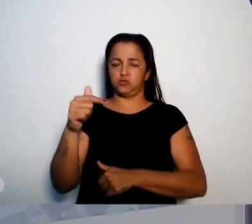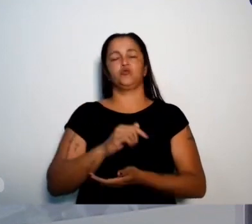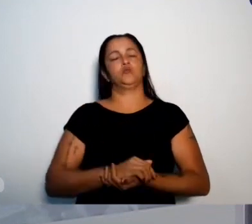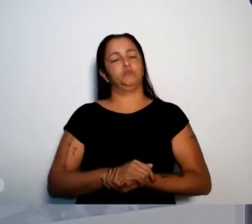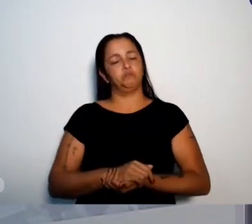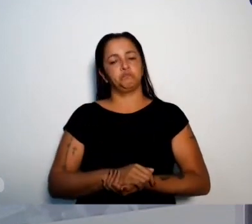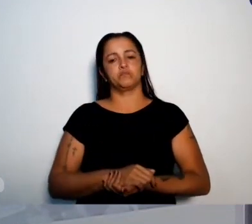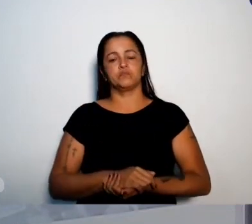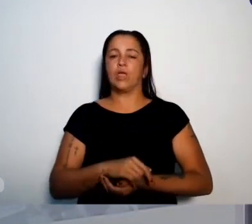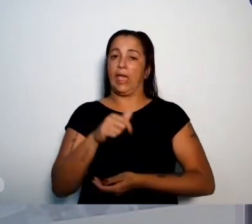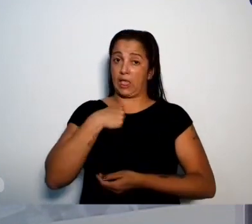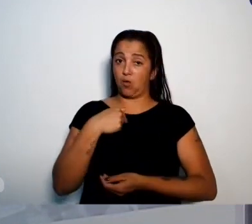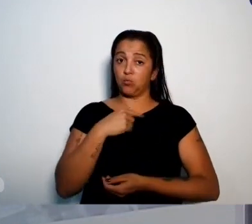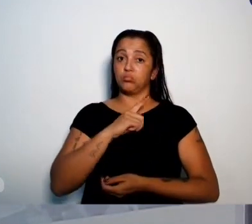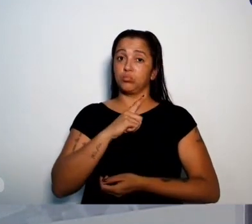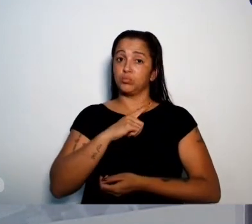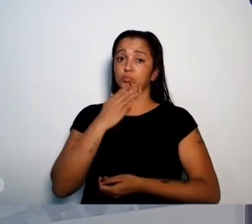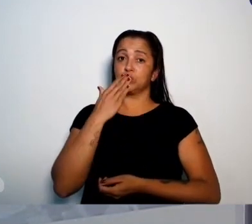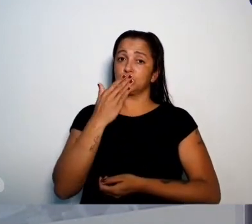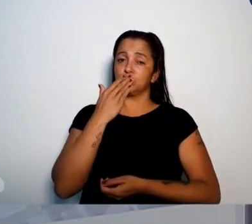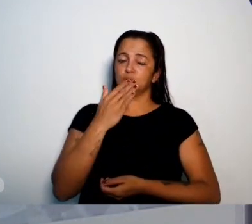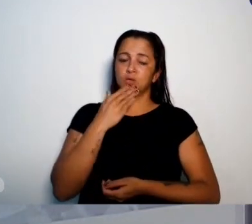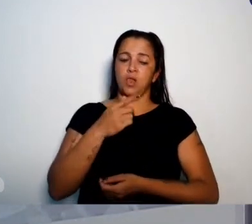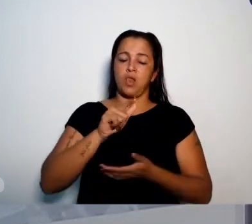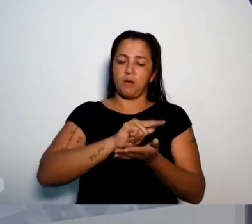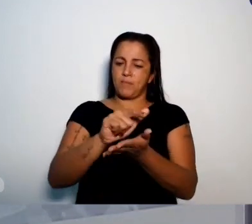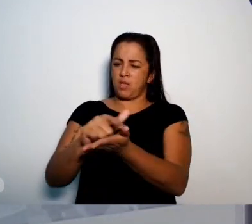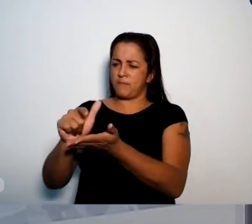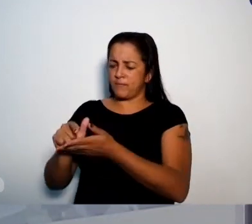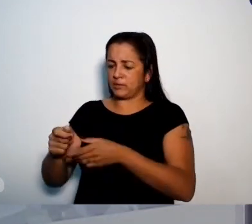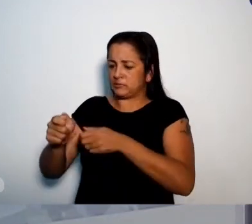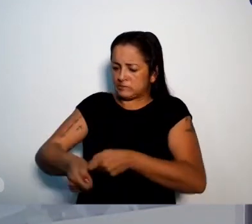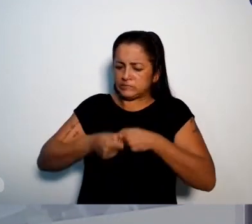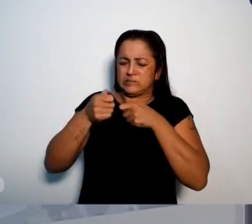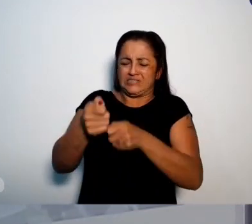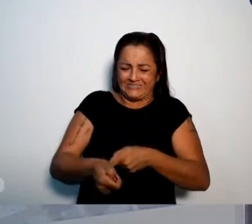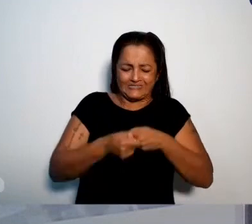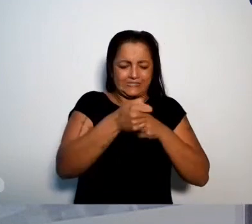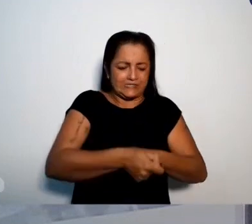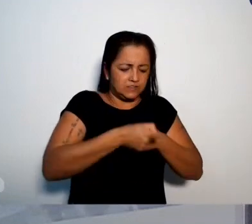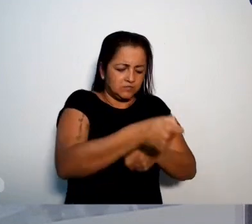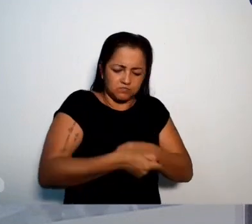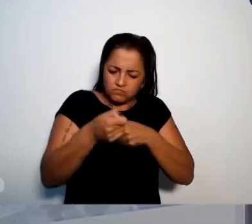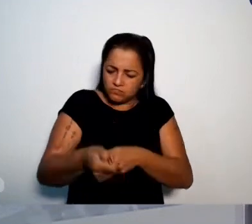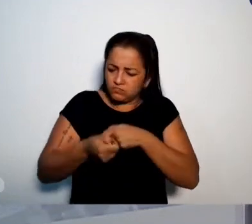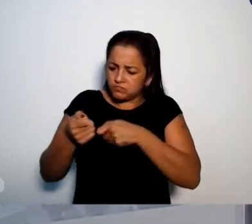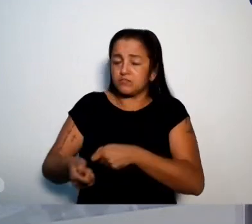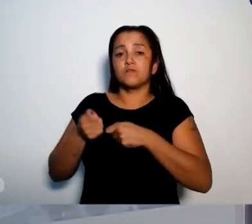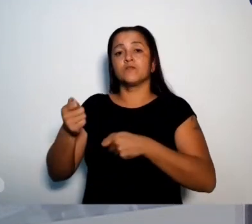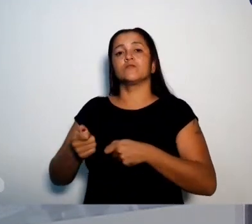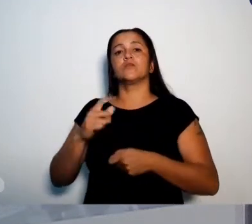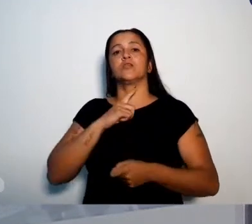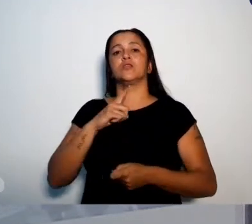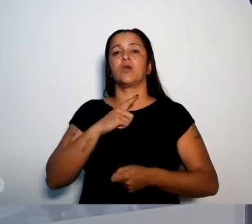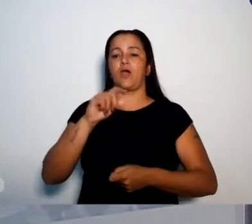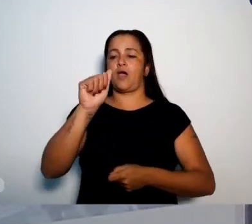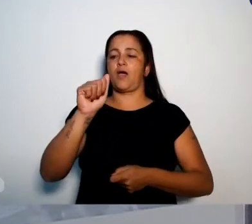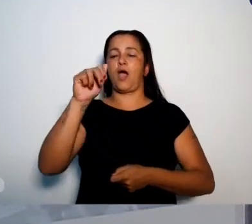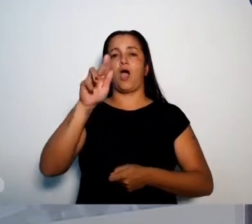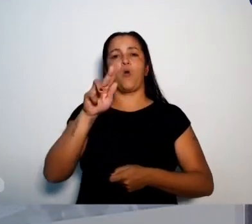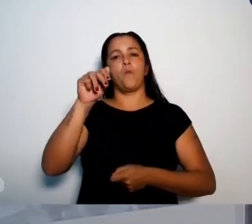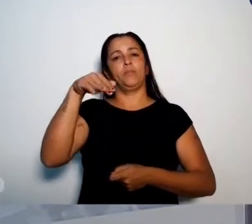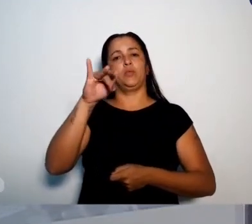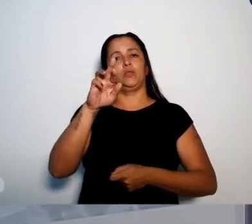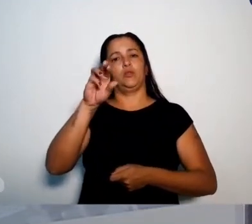estou solicitando a limpeza e capinação em uma área ali na Expedicionário Almiro Bernardes, com Henrique